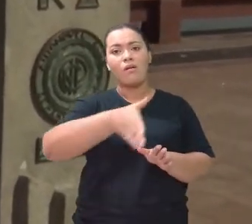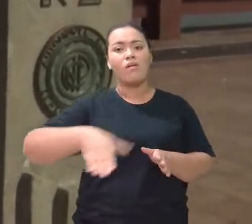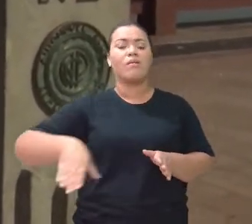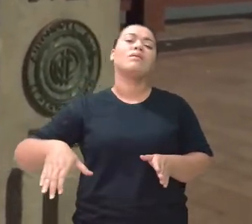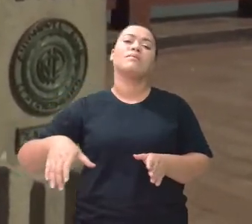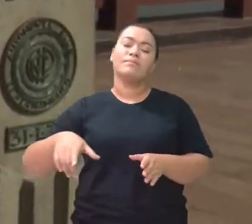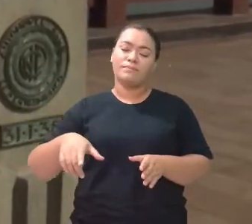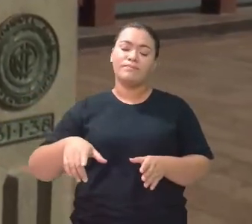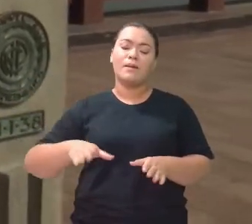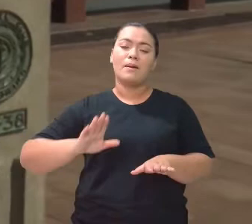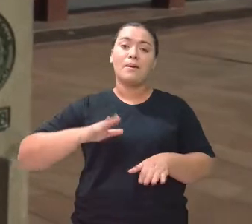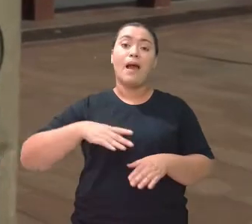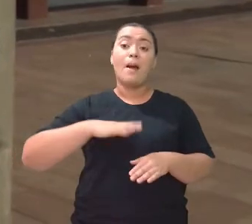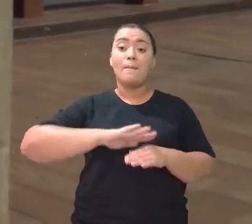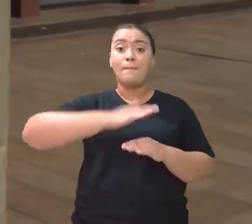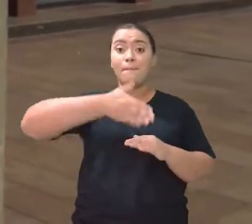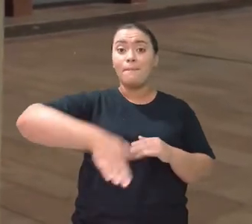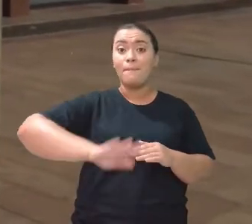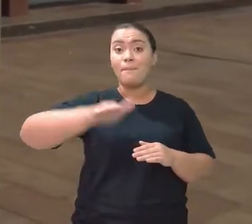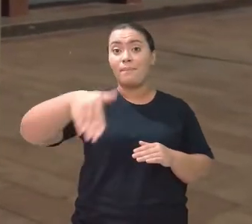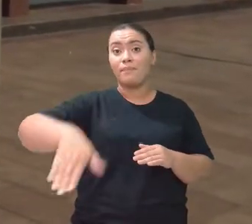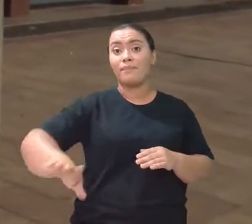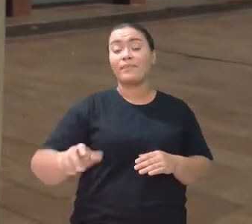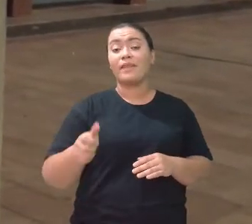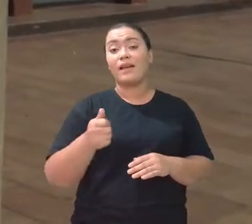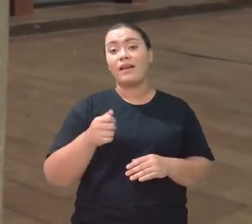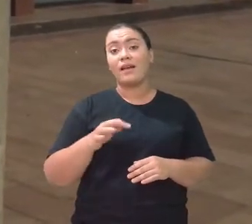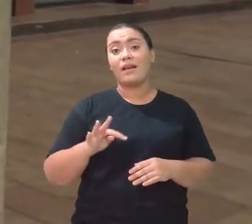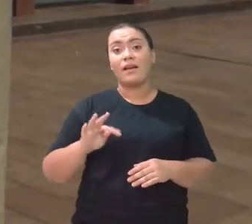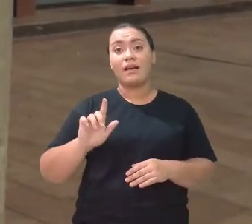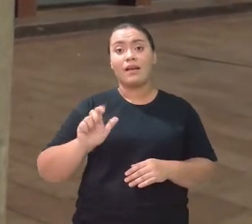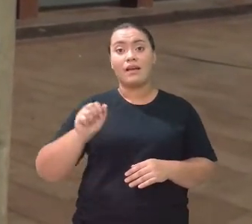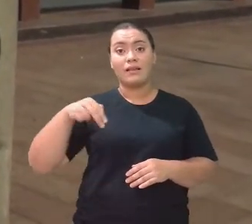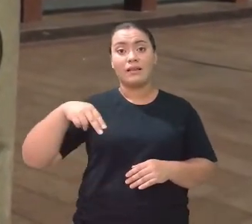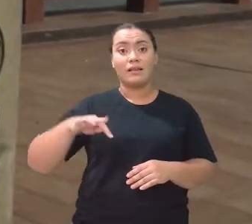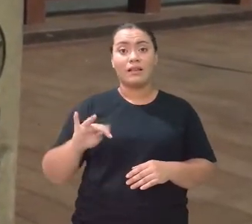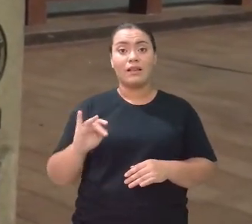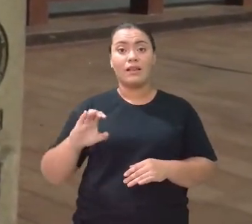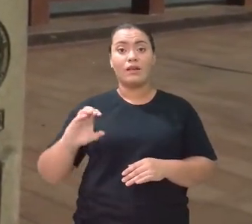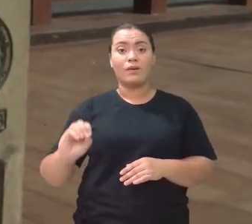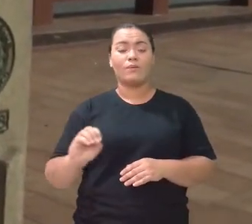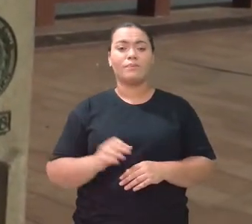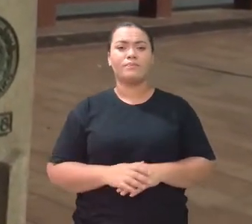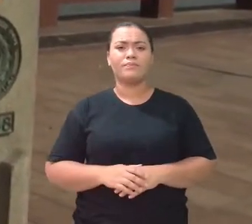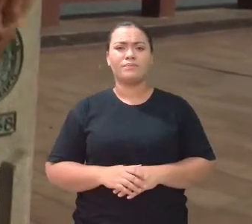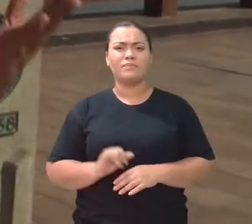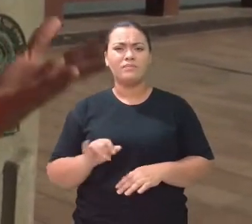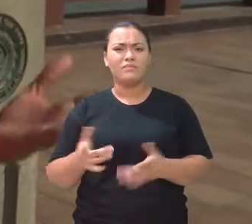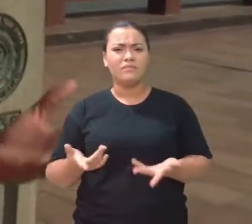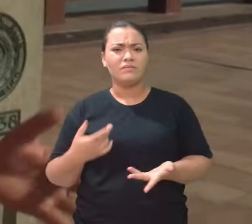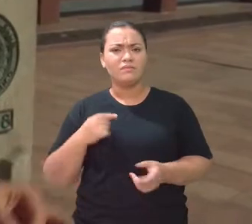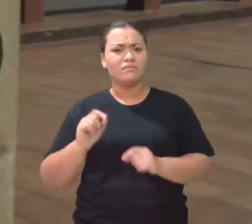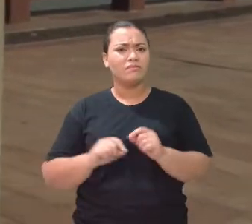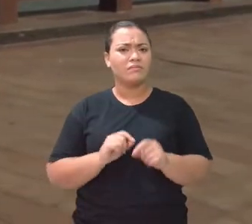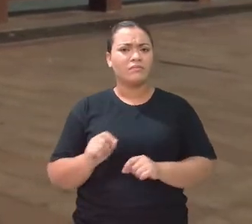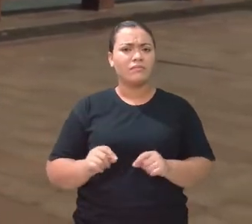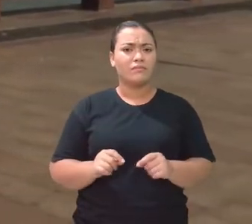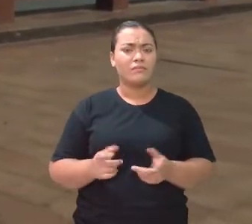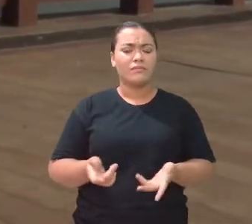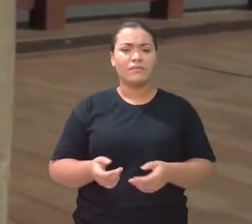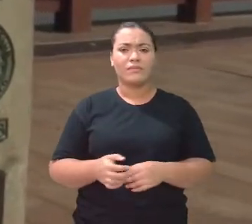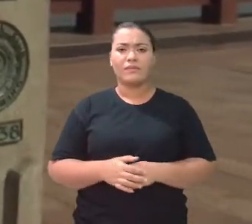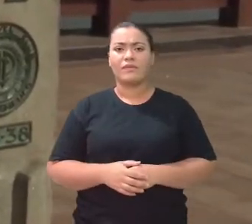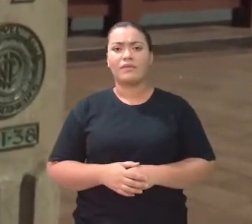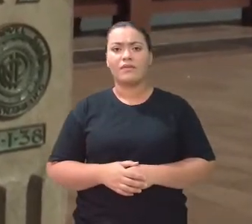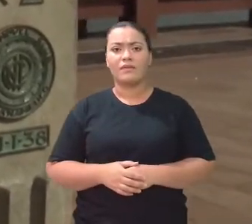viu? Recife, superfície plana, aquela cidade que nós vamos receber o nome de uma planície